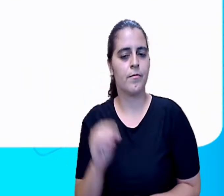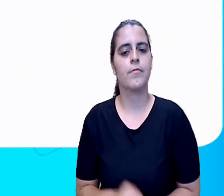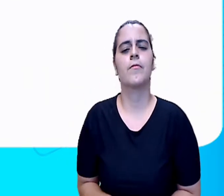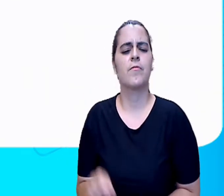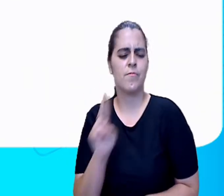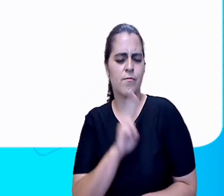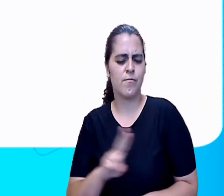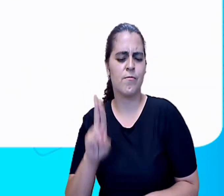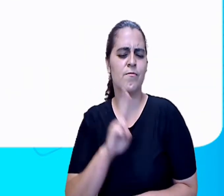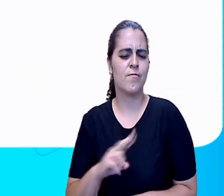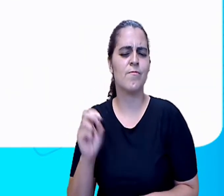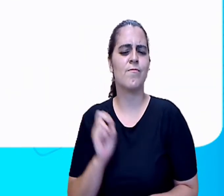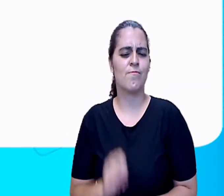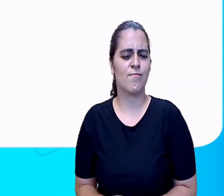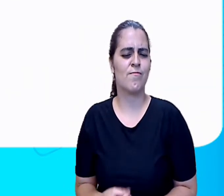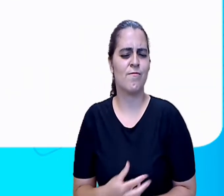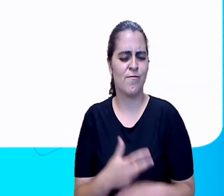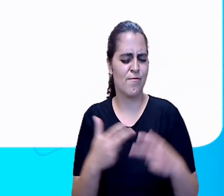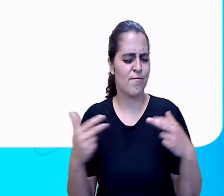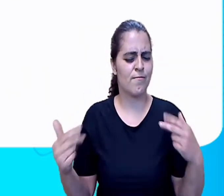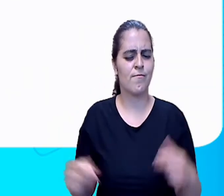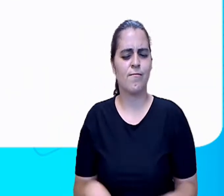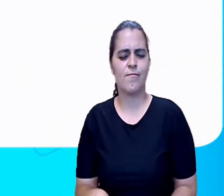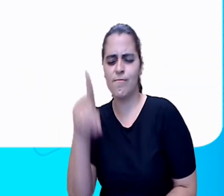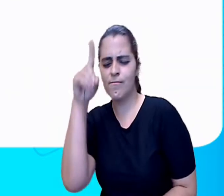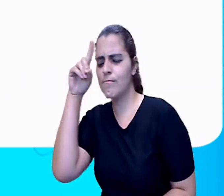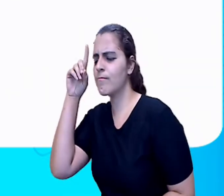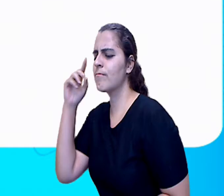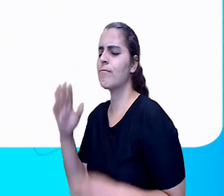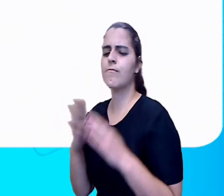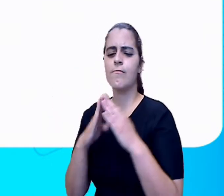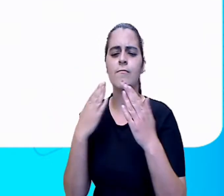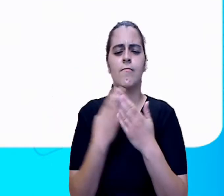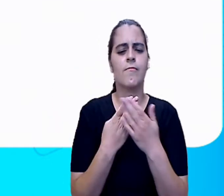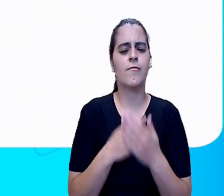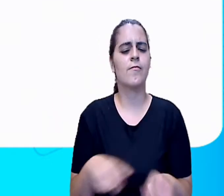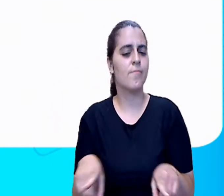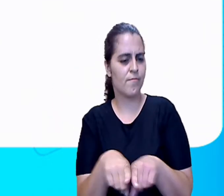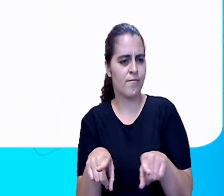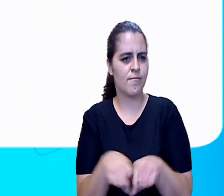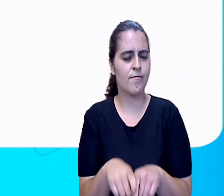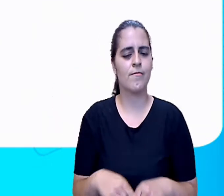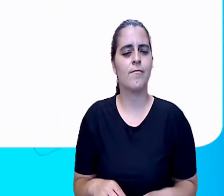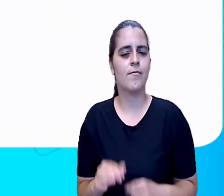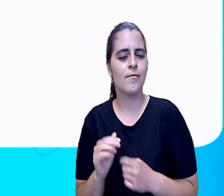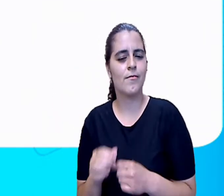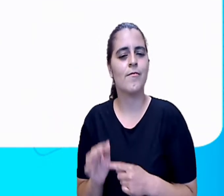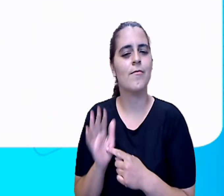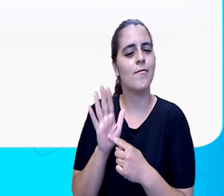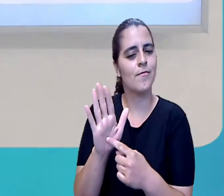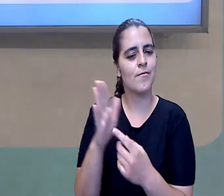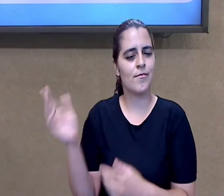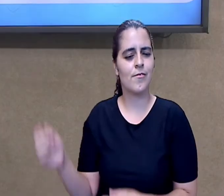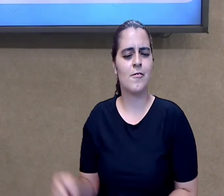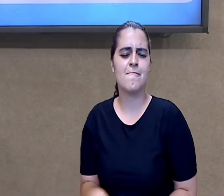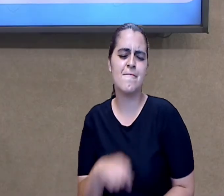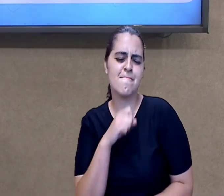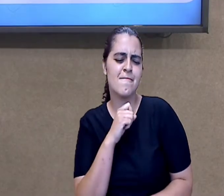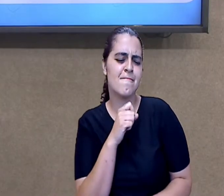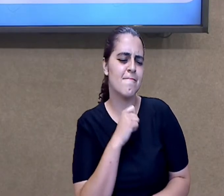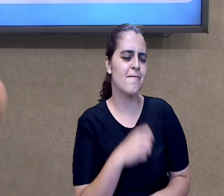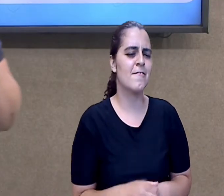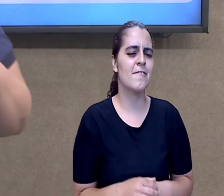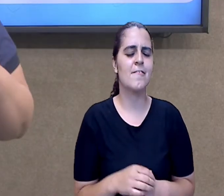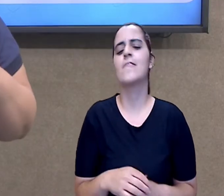utiliza bastante no nosso dia a dia na escola. E eu também trouxe uma aqui, a minha bem velhinha, que